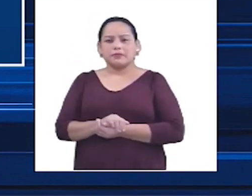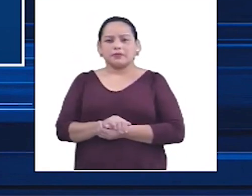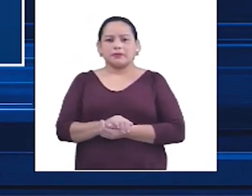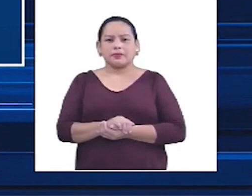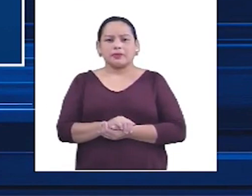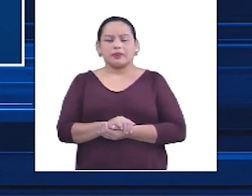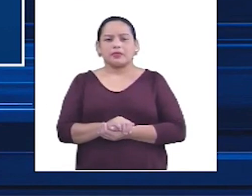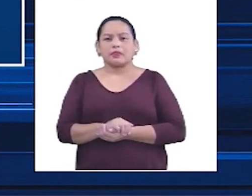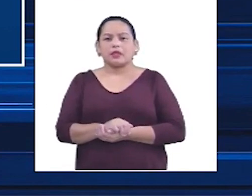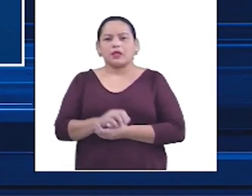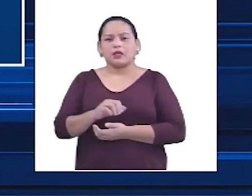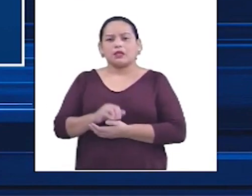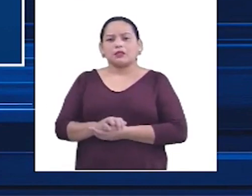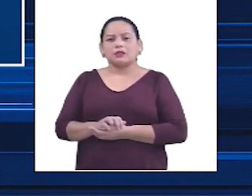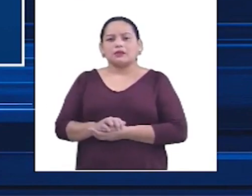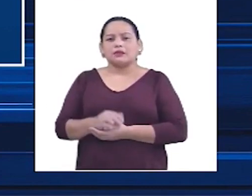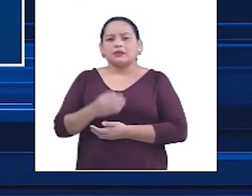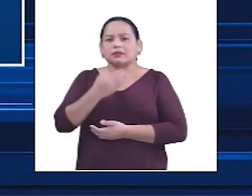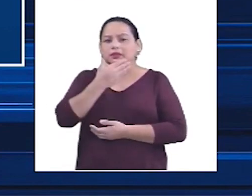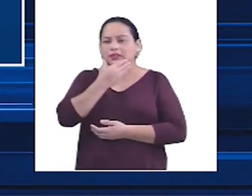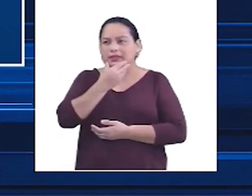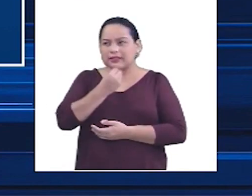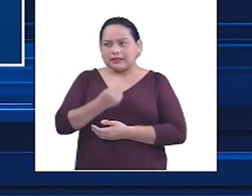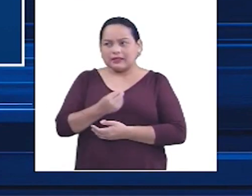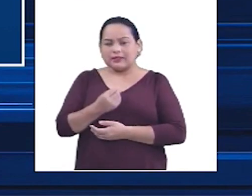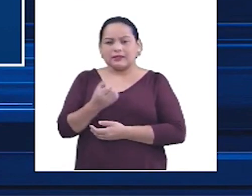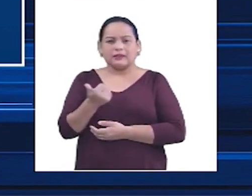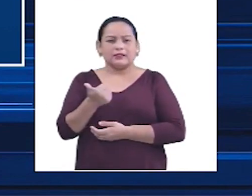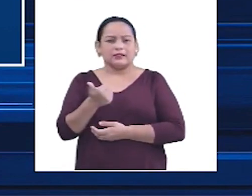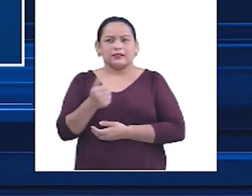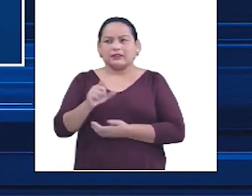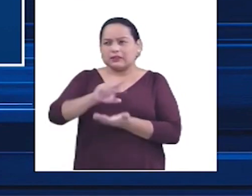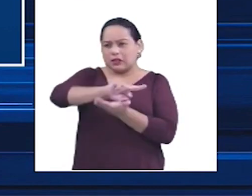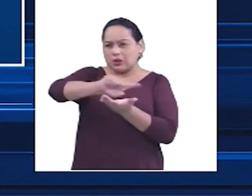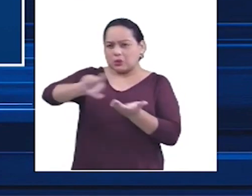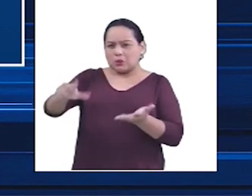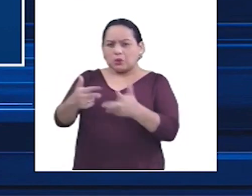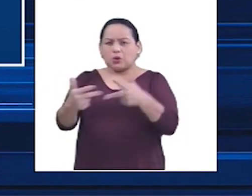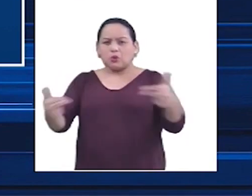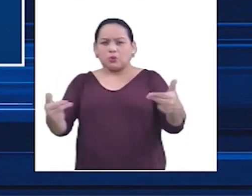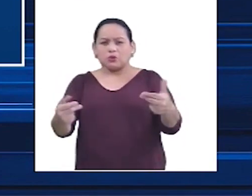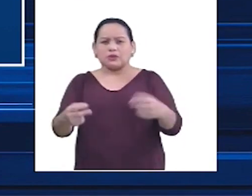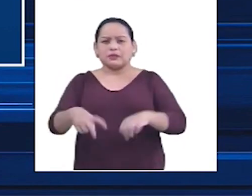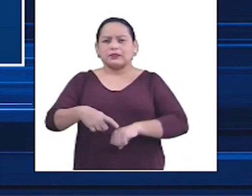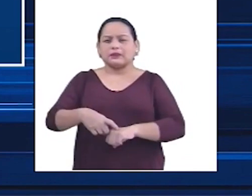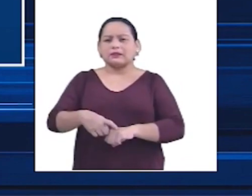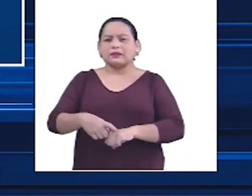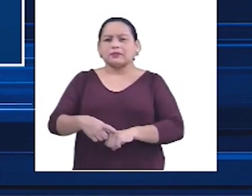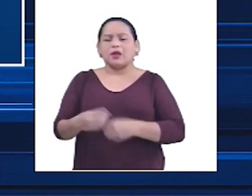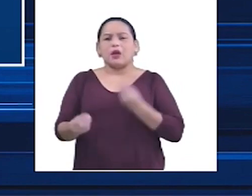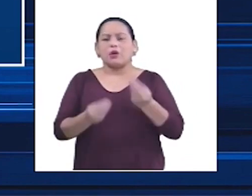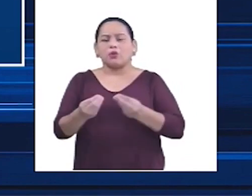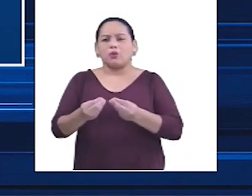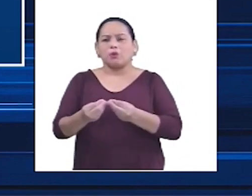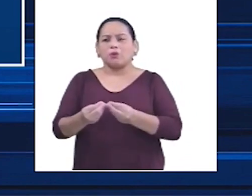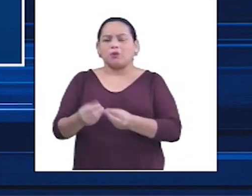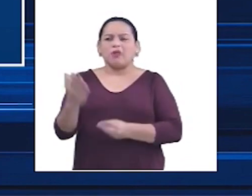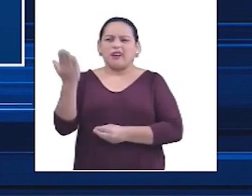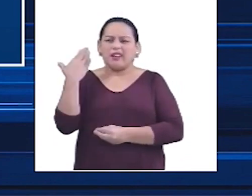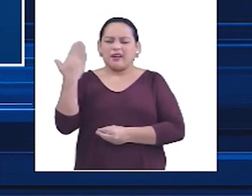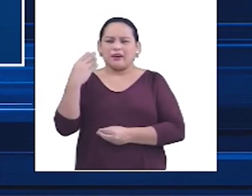It was, ele, ela, coisas, objetos, era,